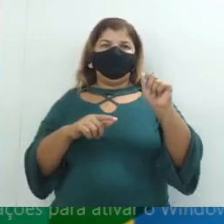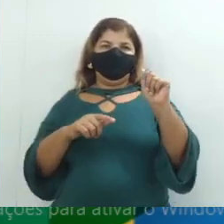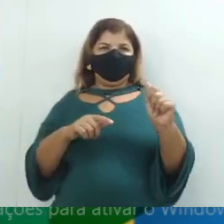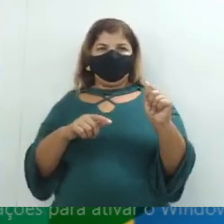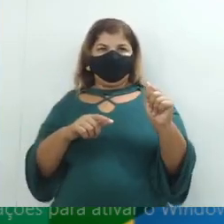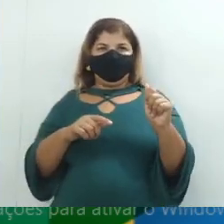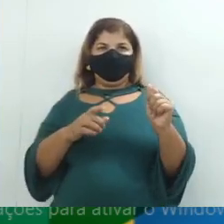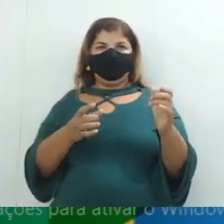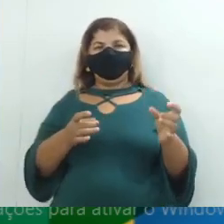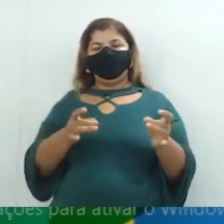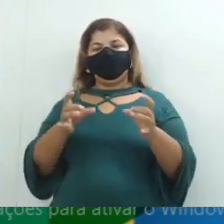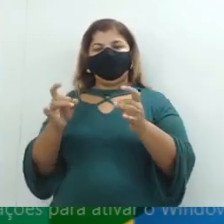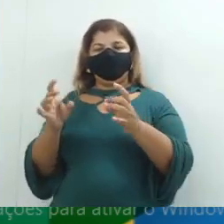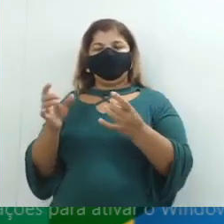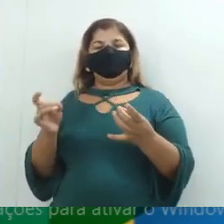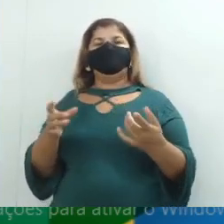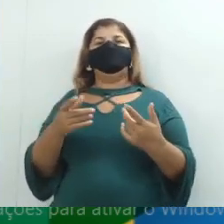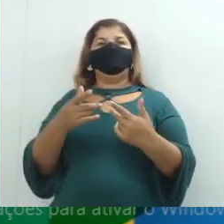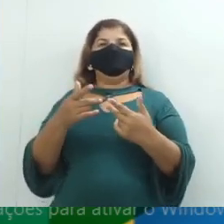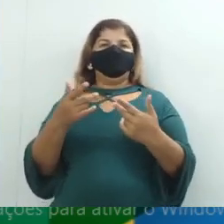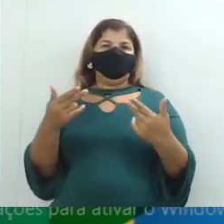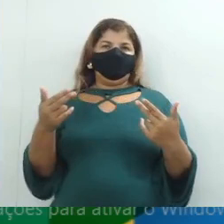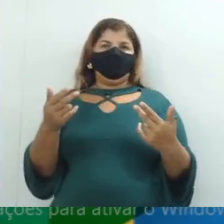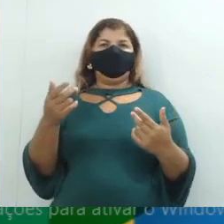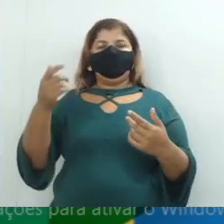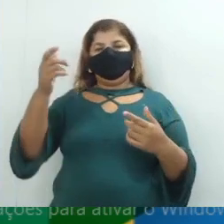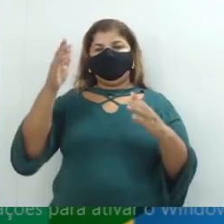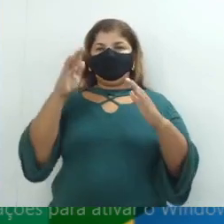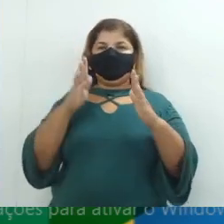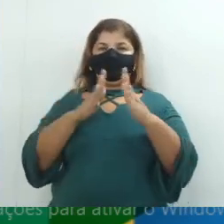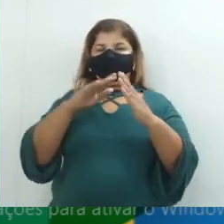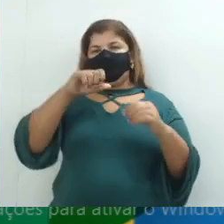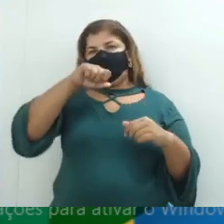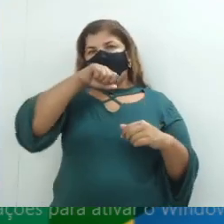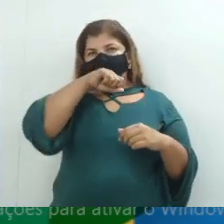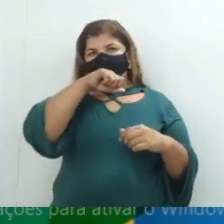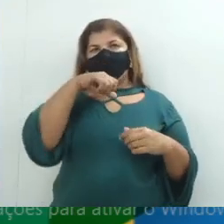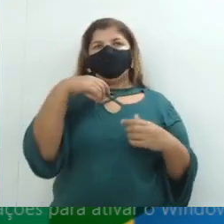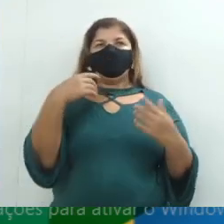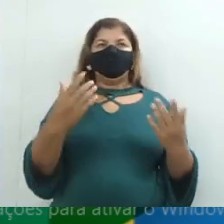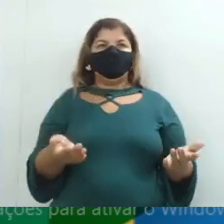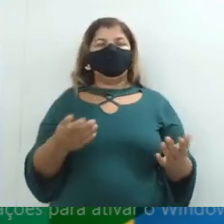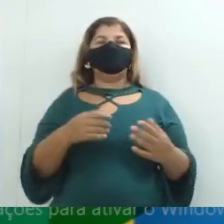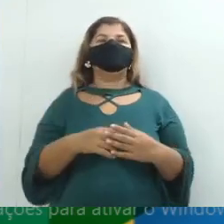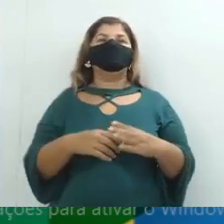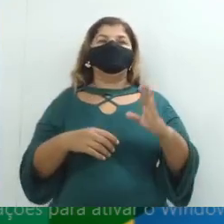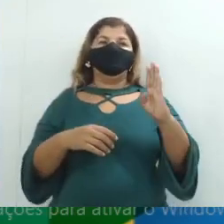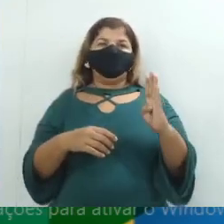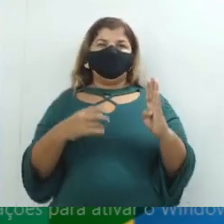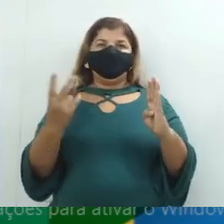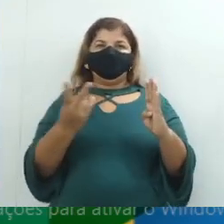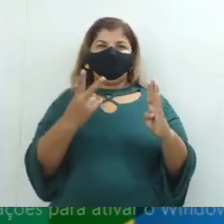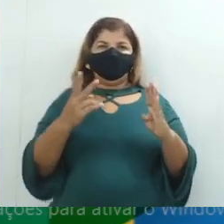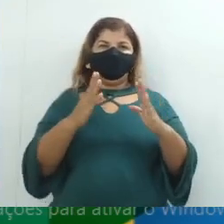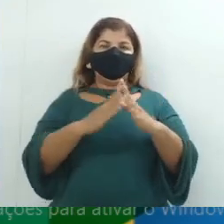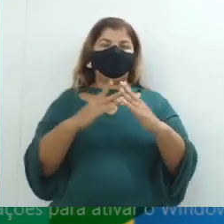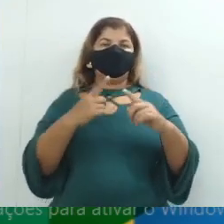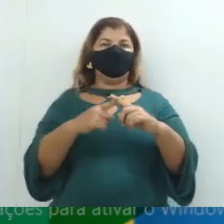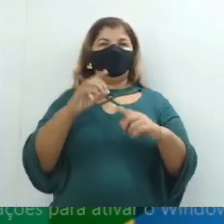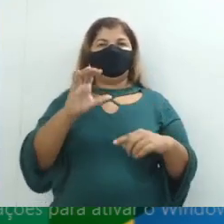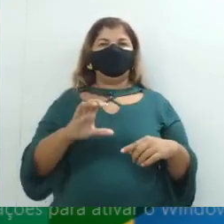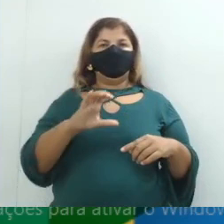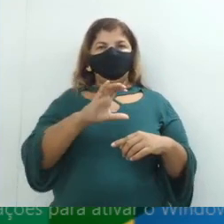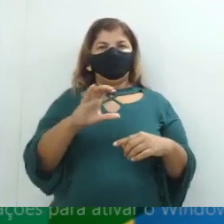Papa, líder supremo da Igreja Católica. Letra B, valorização pela Igreja Católica das atividades mercantis,